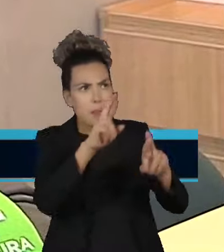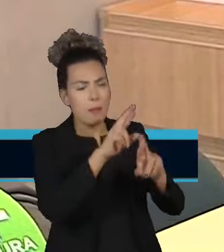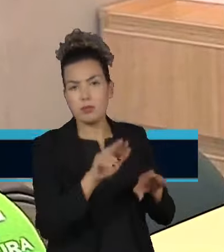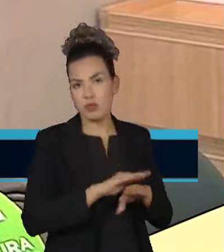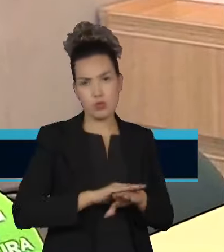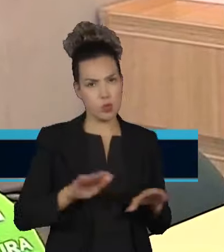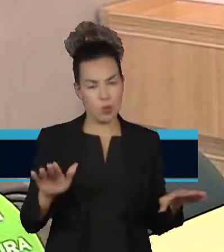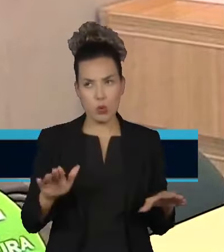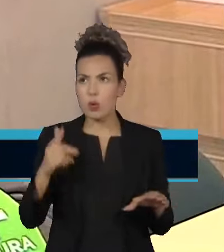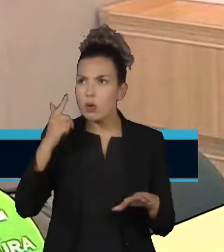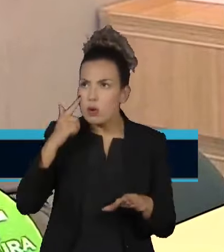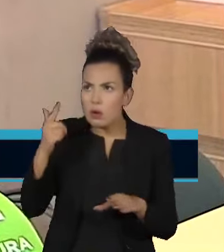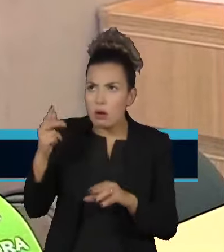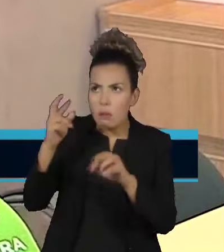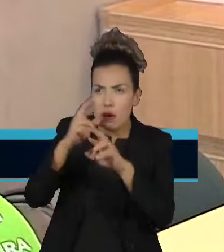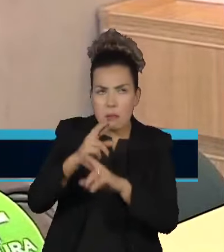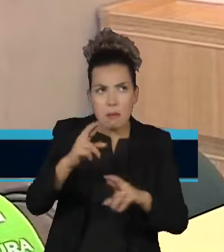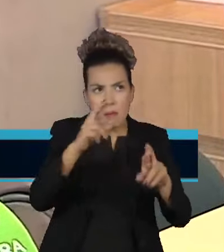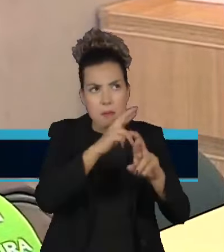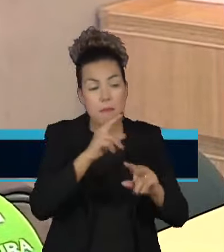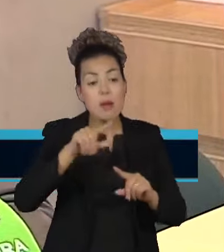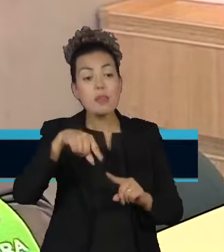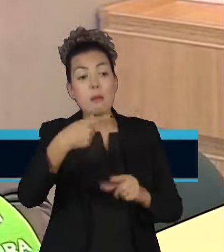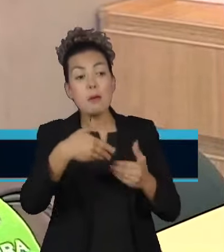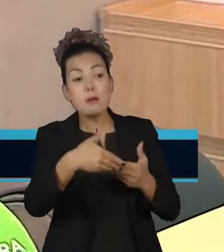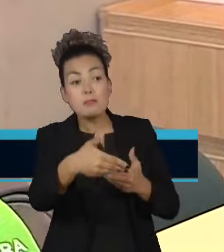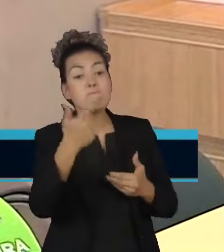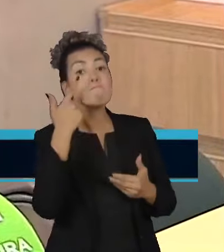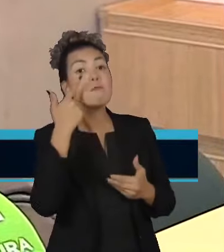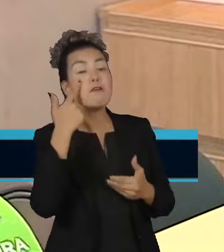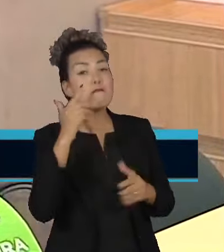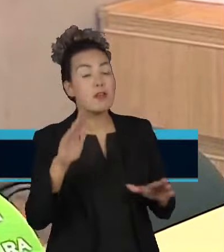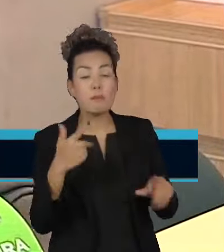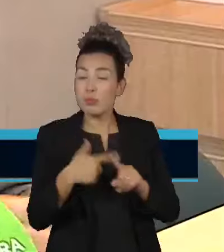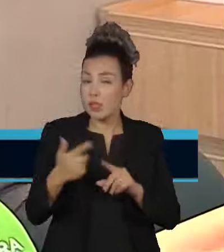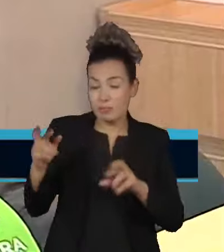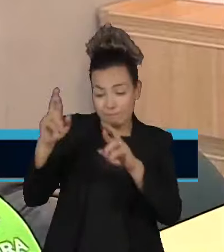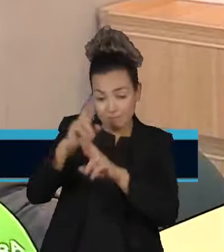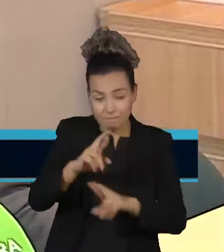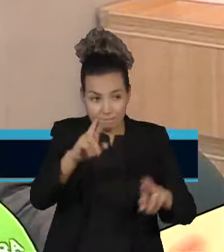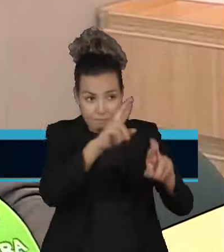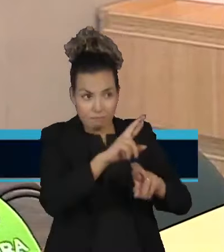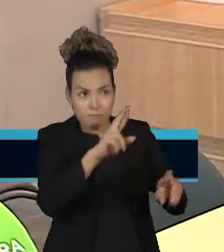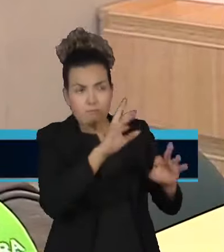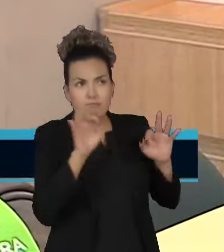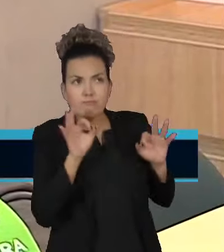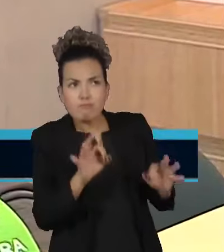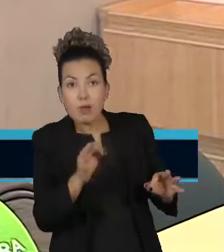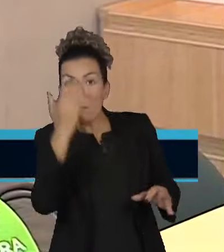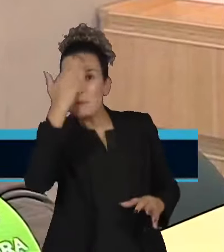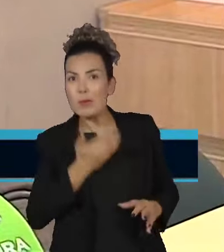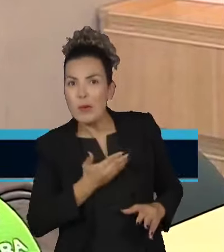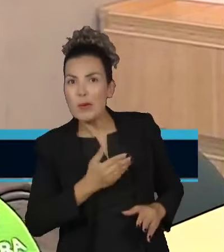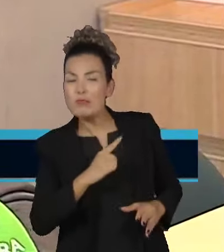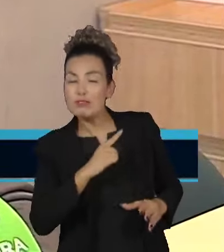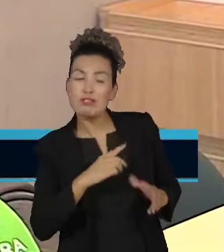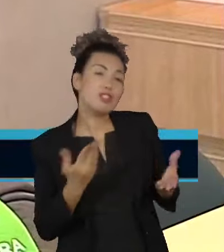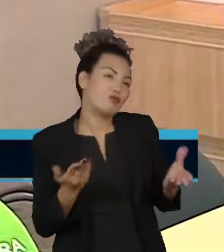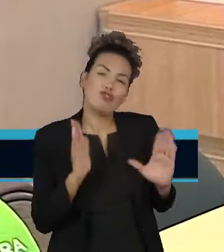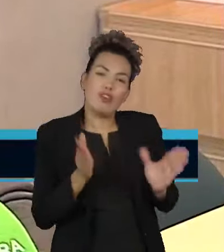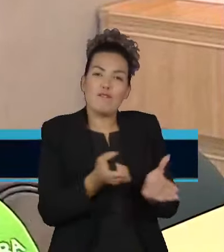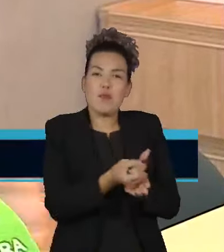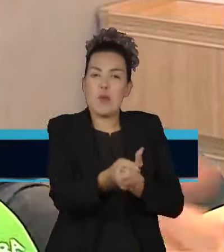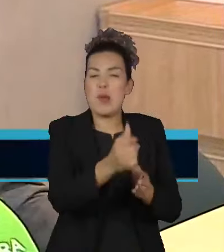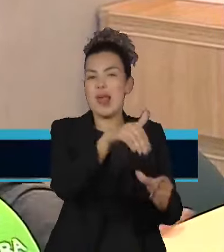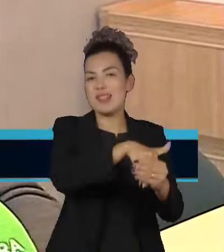gente pode constatar um ilícito eleitoral ou não. E até essa investigação existir e ela ser julgada, provavelmente já vai ter passado